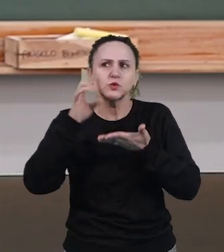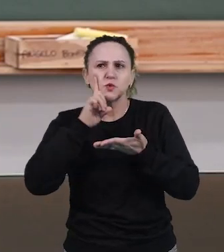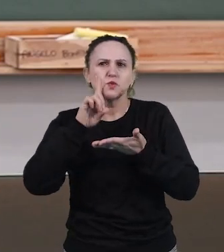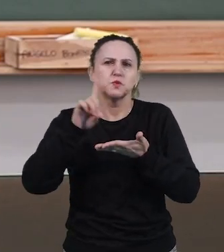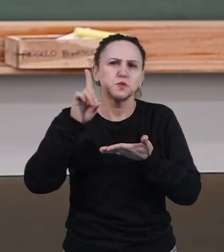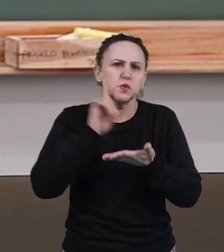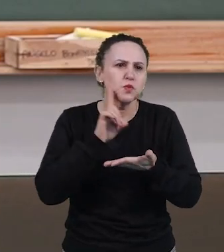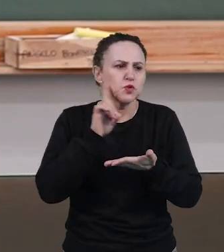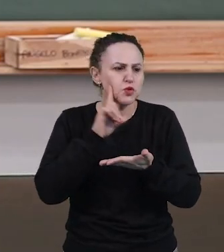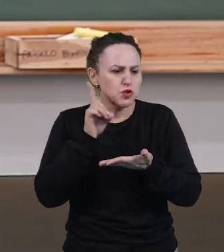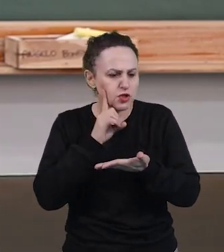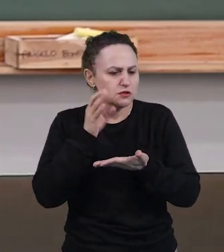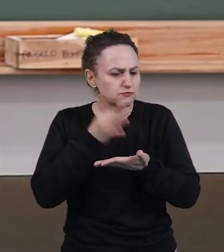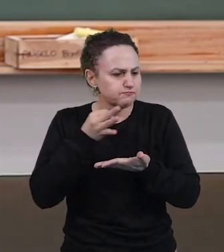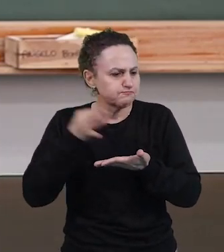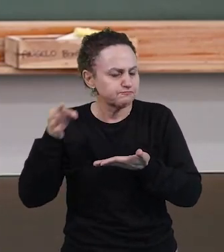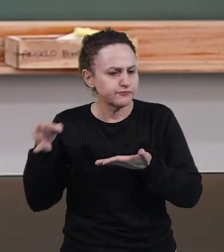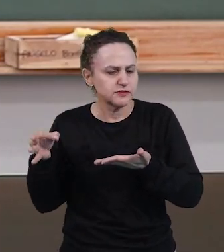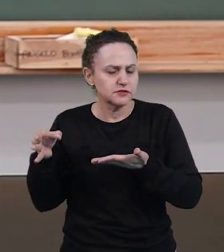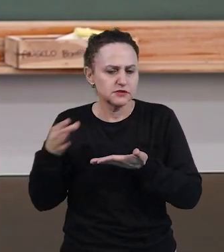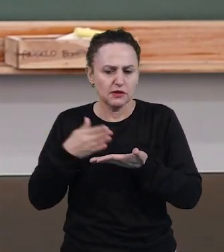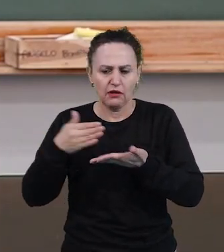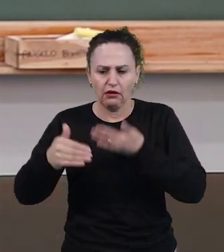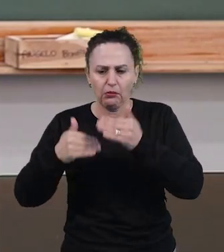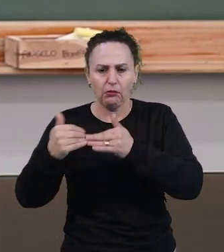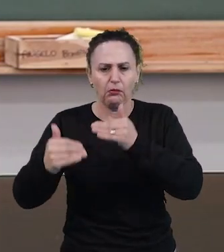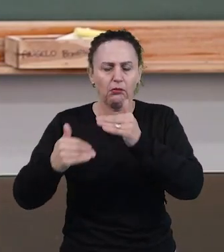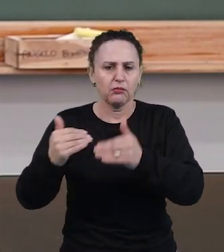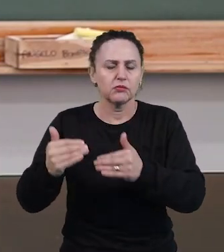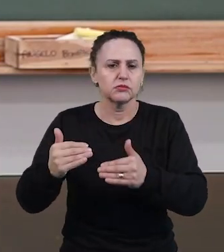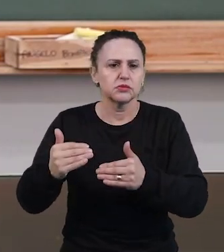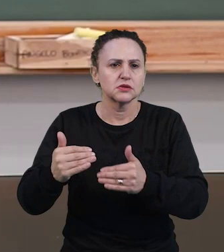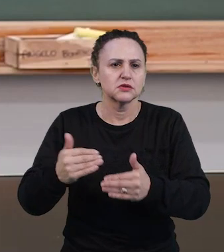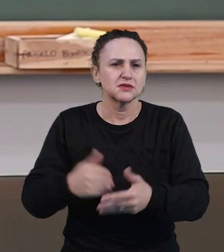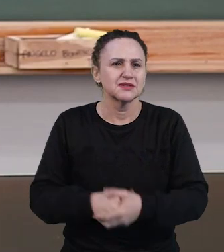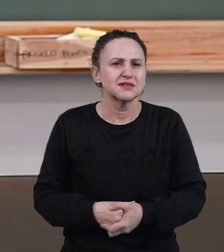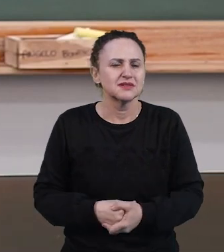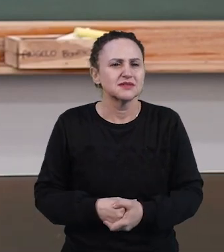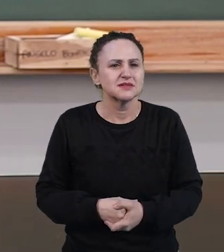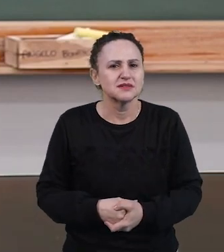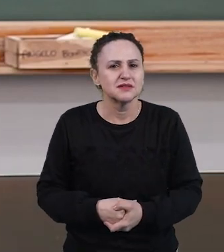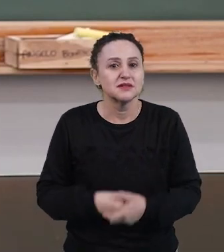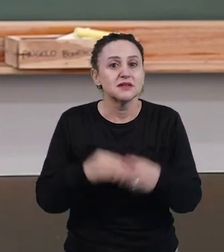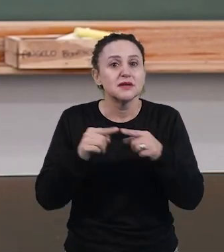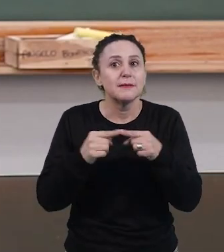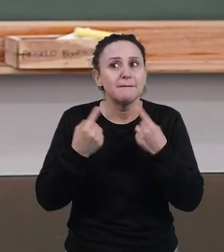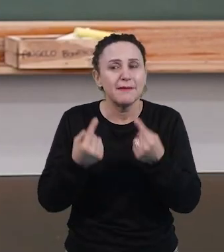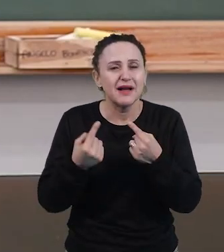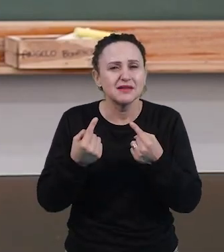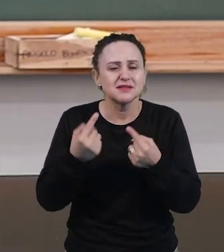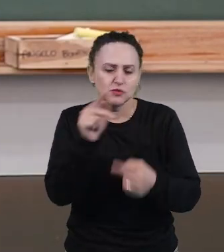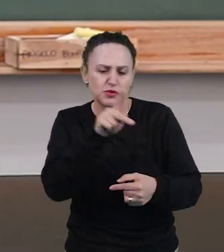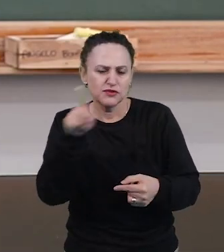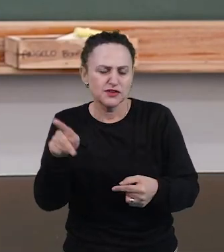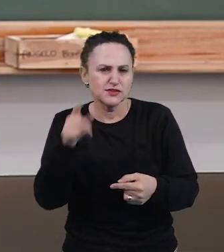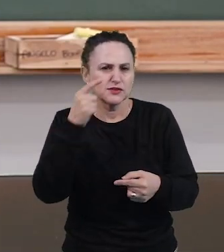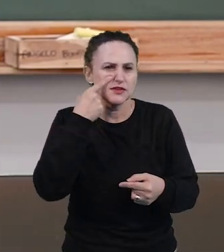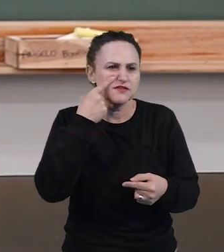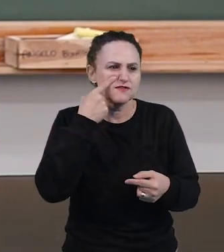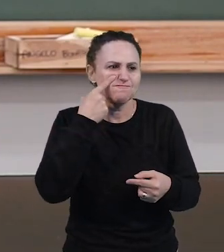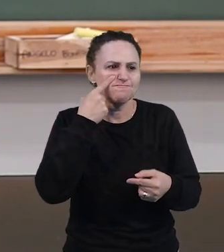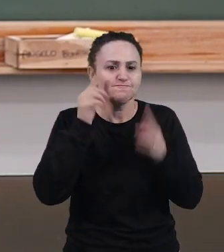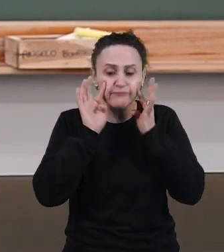O quanto o professor conseguiu se utilizar das questões do erro, por exemplo, né? Entender esse